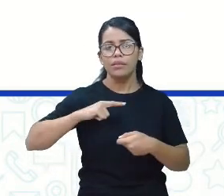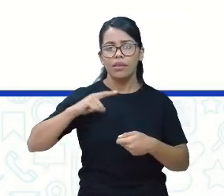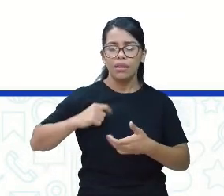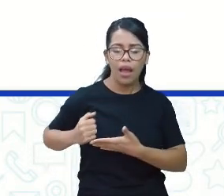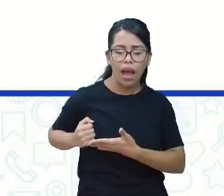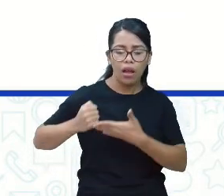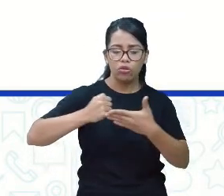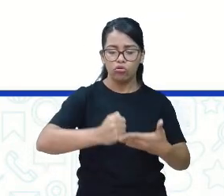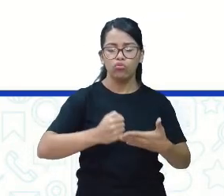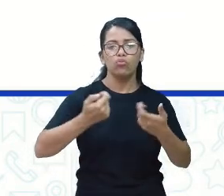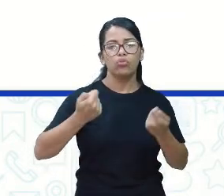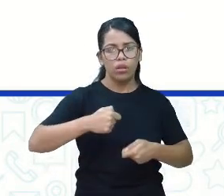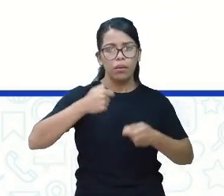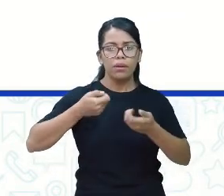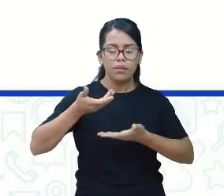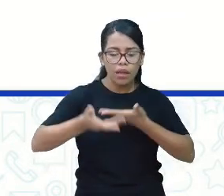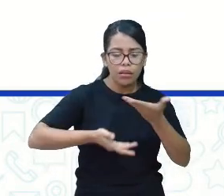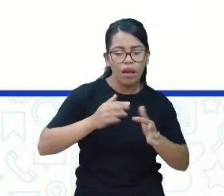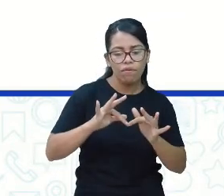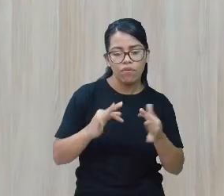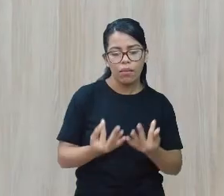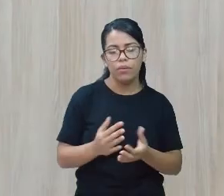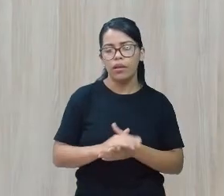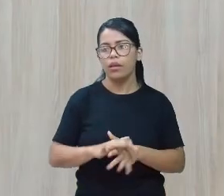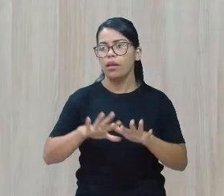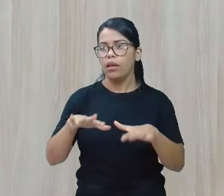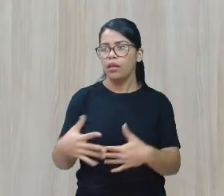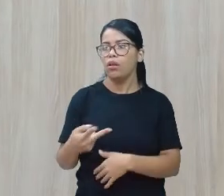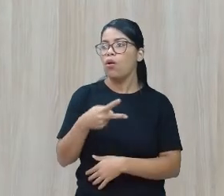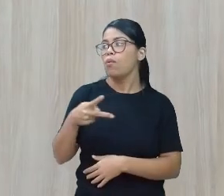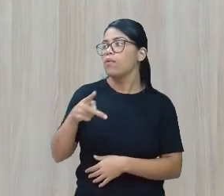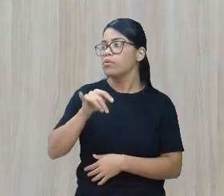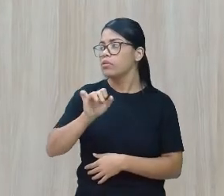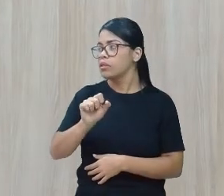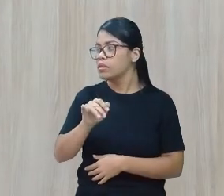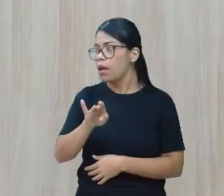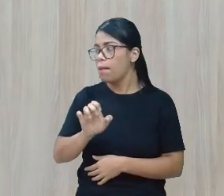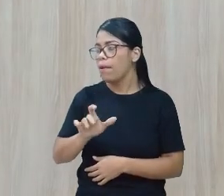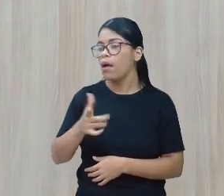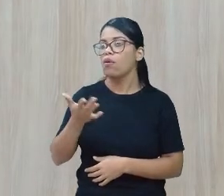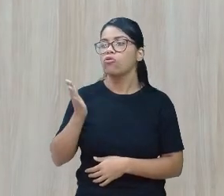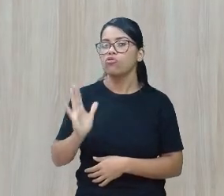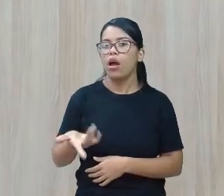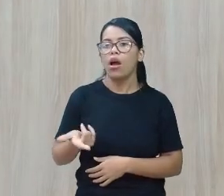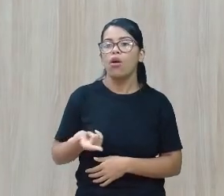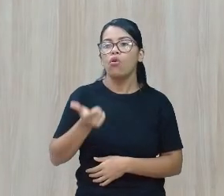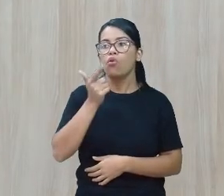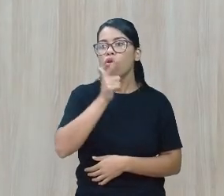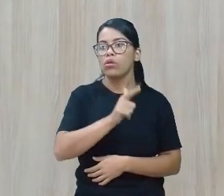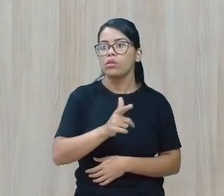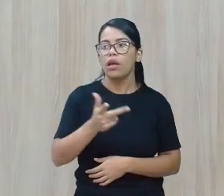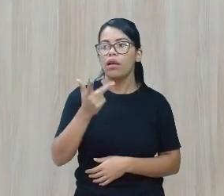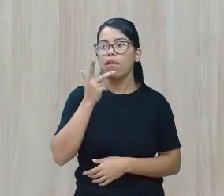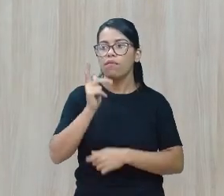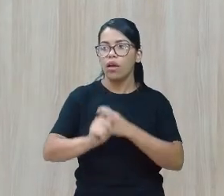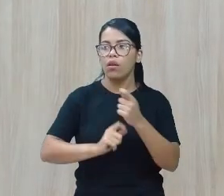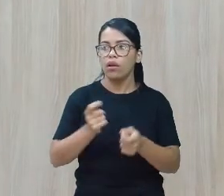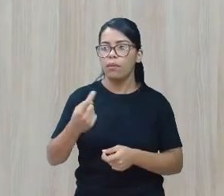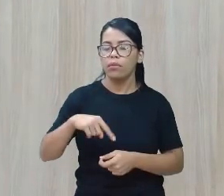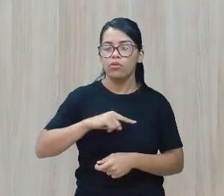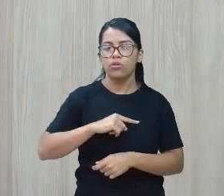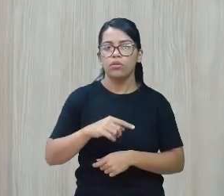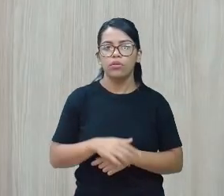da família. E aí, professora Isabel, a senhora já pode contribuir conosco e dar a sua despedida também. O que é que a senhora